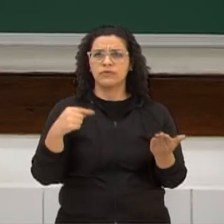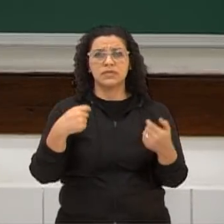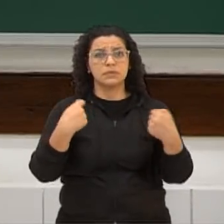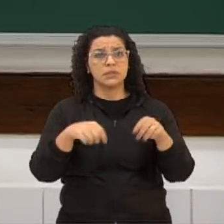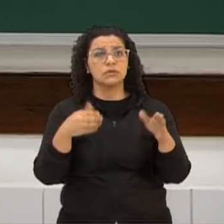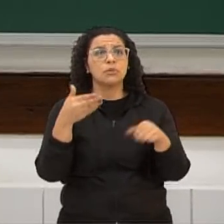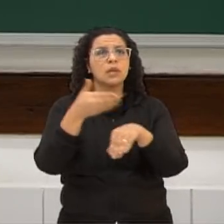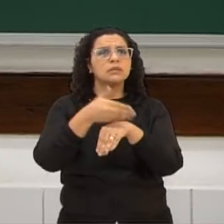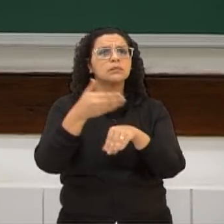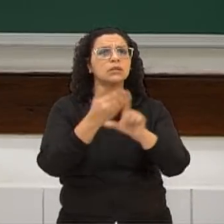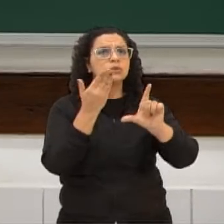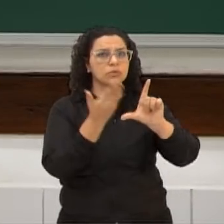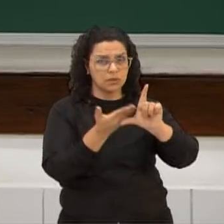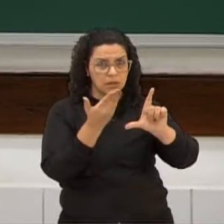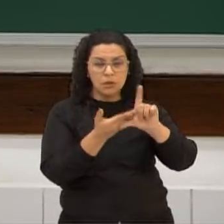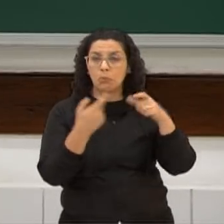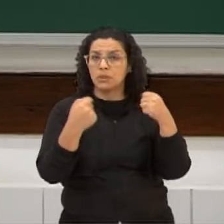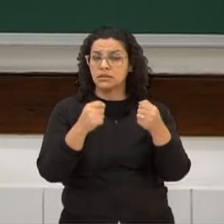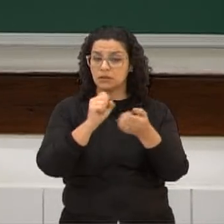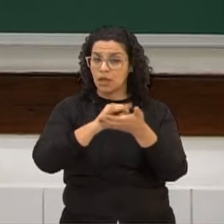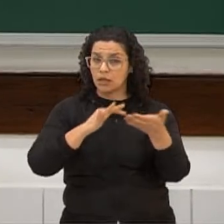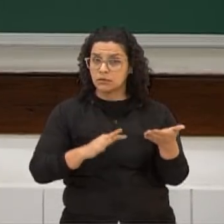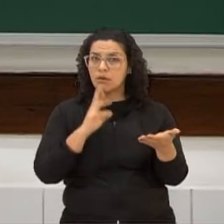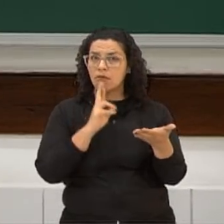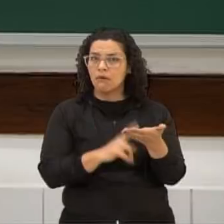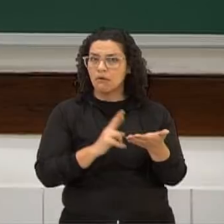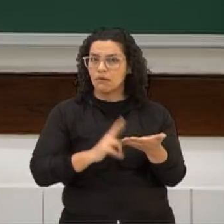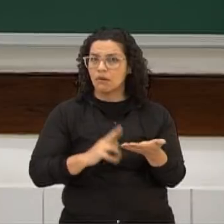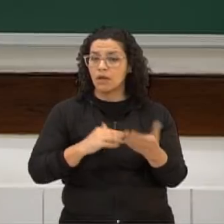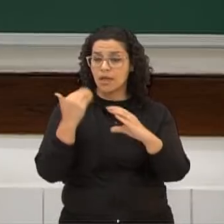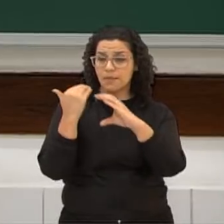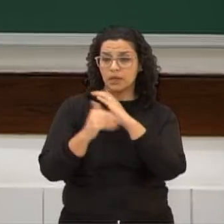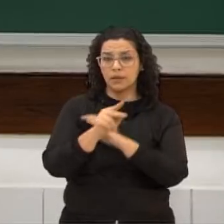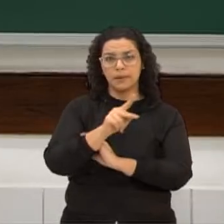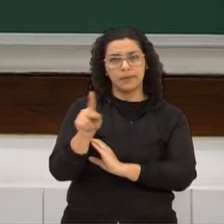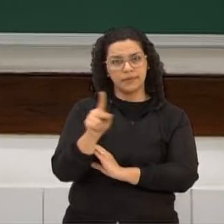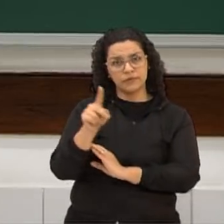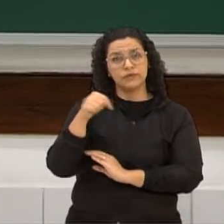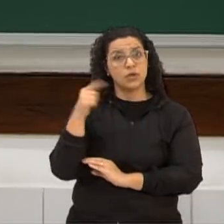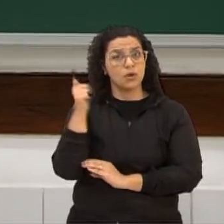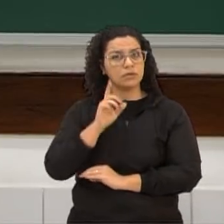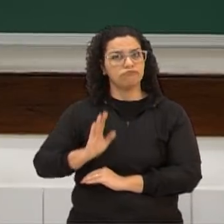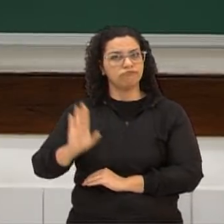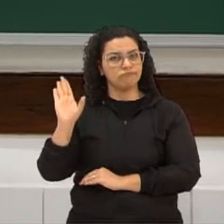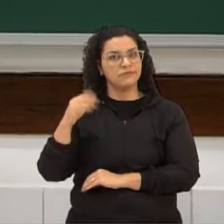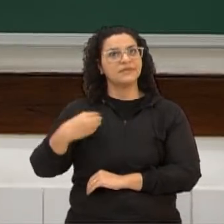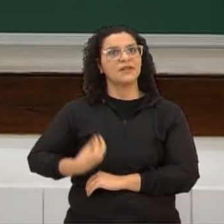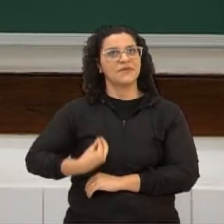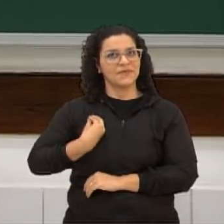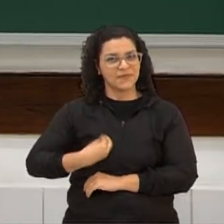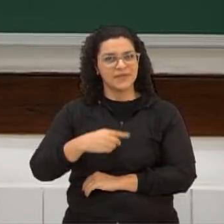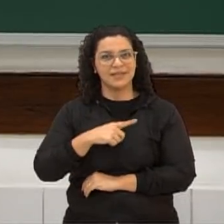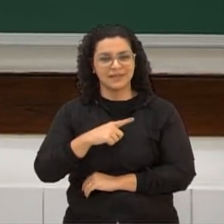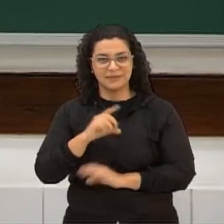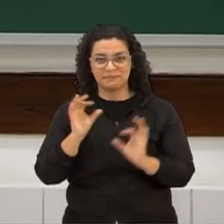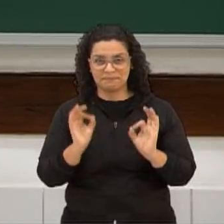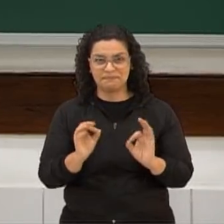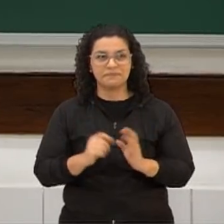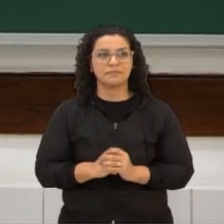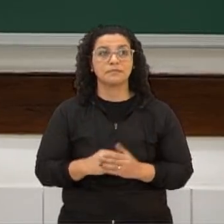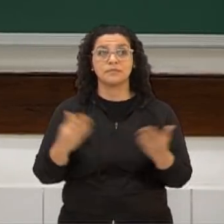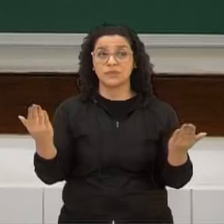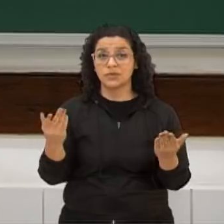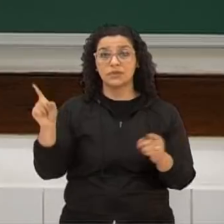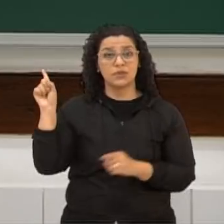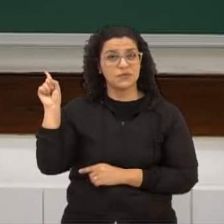precisam acessar o Google Classroom, tá bom? Fazer suas atividades lá e enviar para o professor para que a sua presença possa ser validada, tá legal?